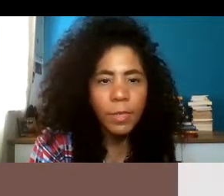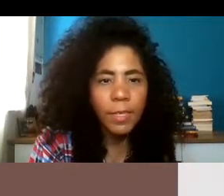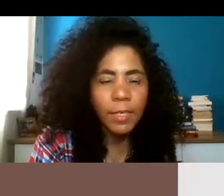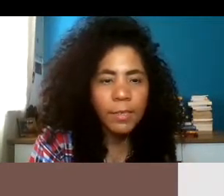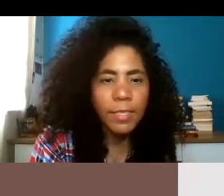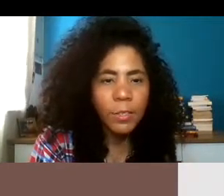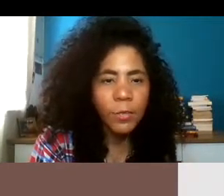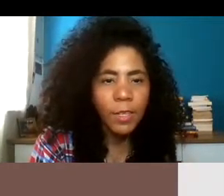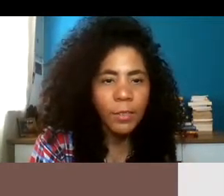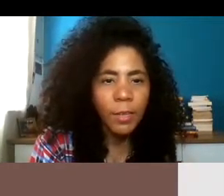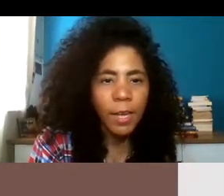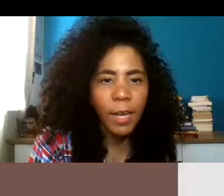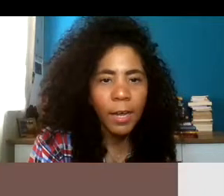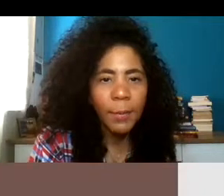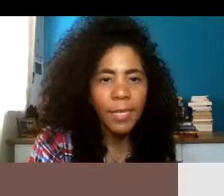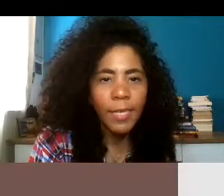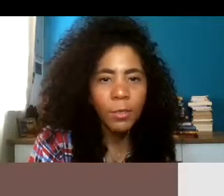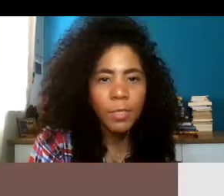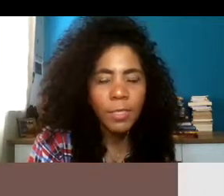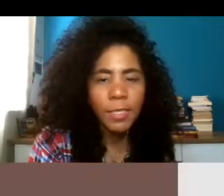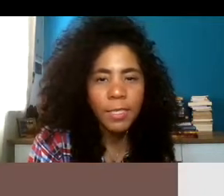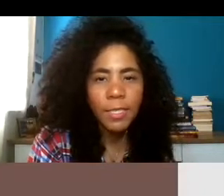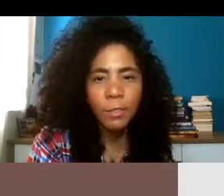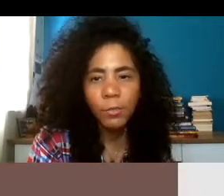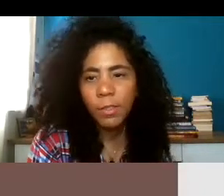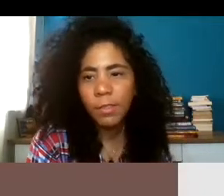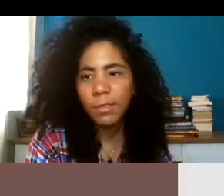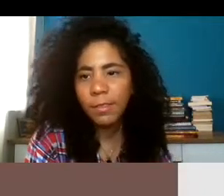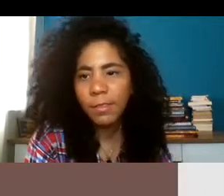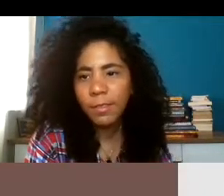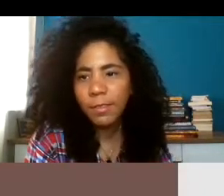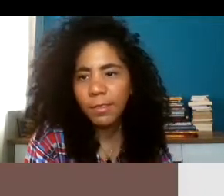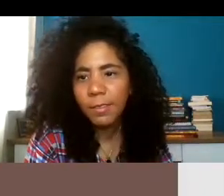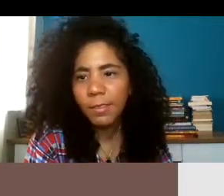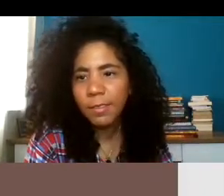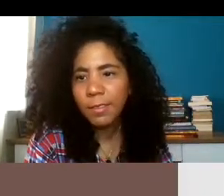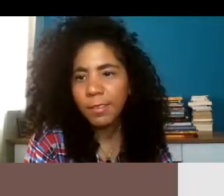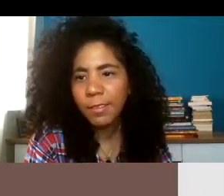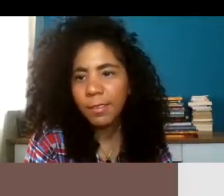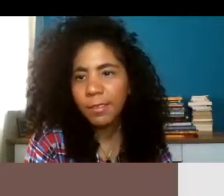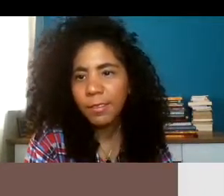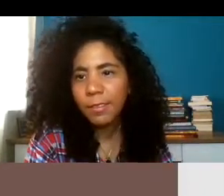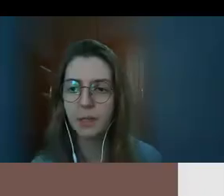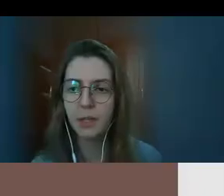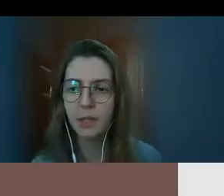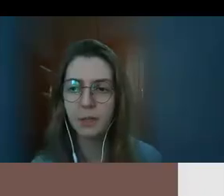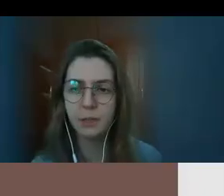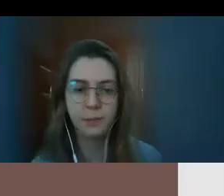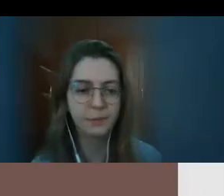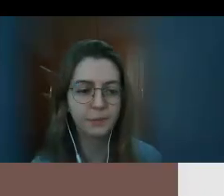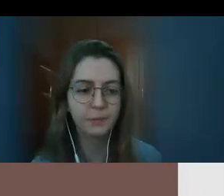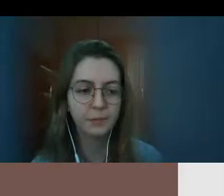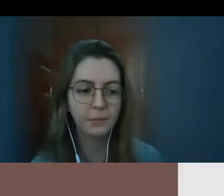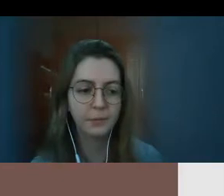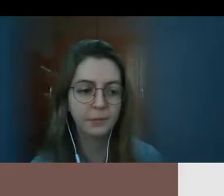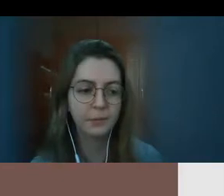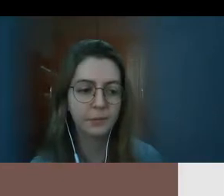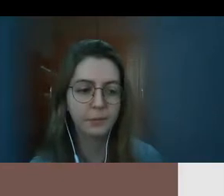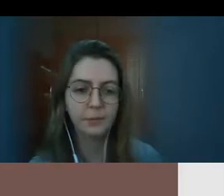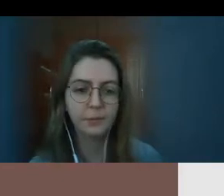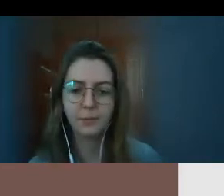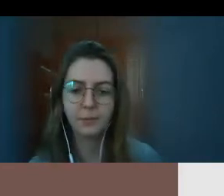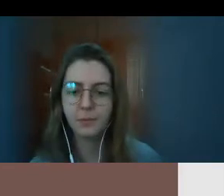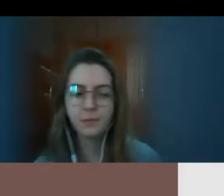Isso. Vocês estão vendo a Maíra Rodrigues da Silva? Sim, dá para enxergar tudinho. Ah,